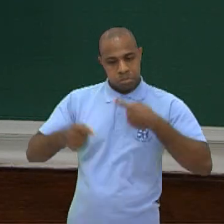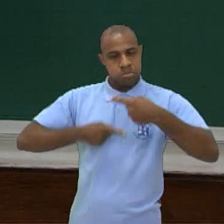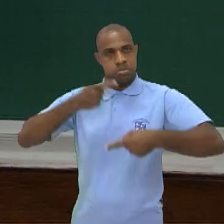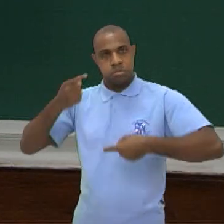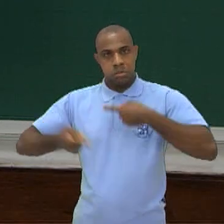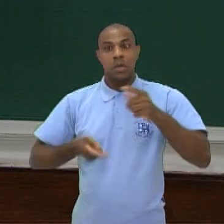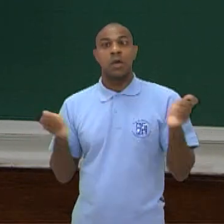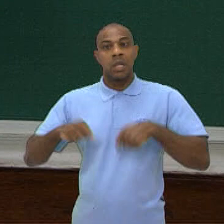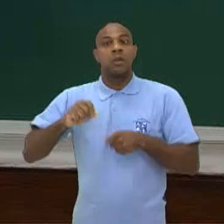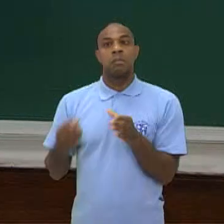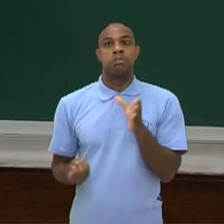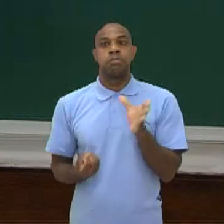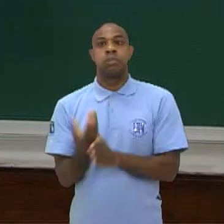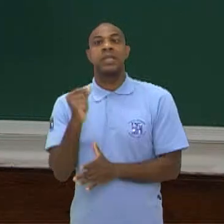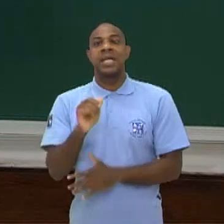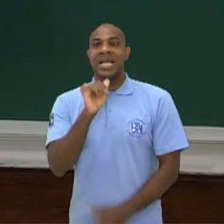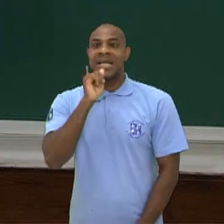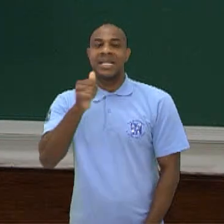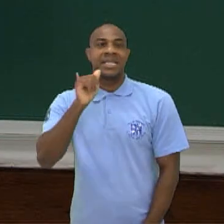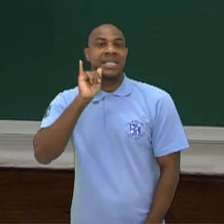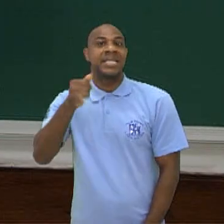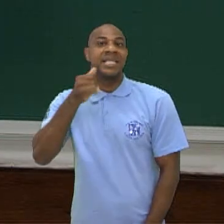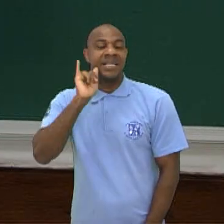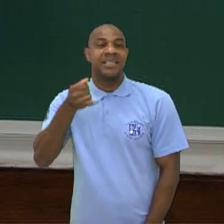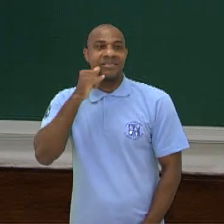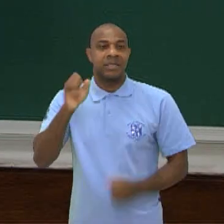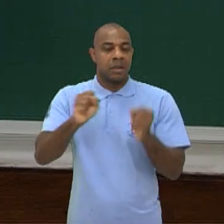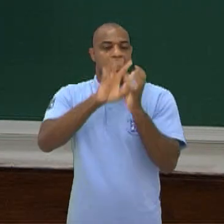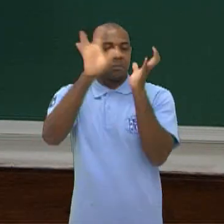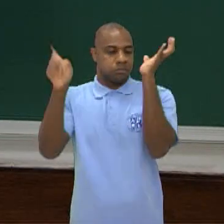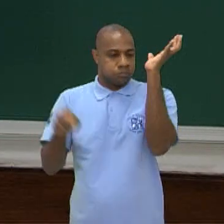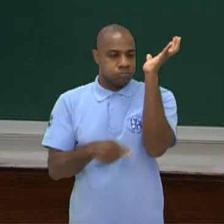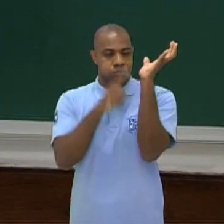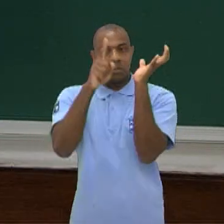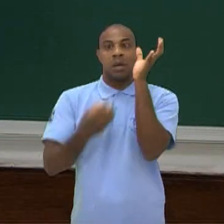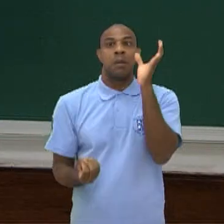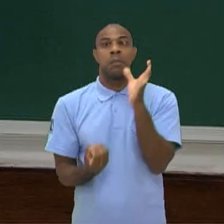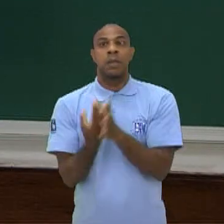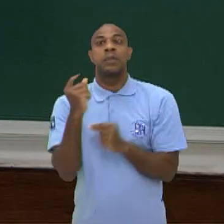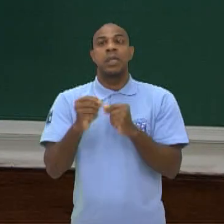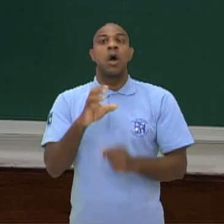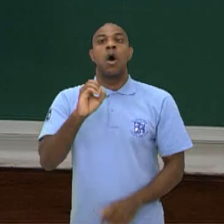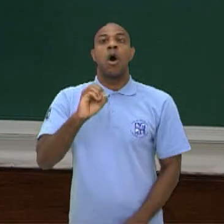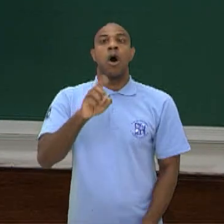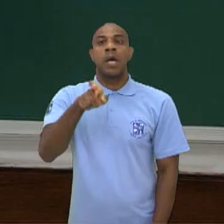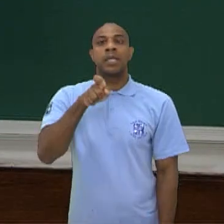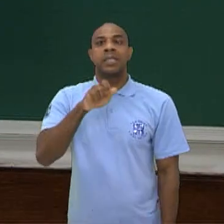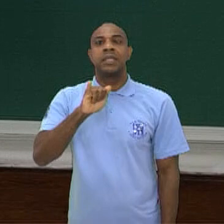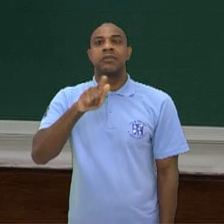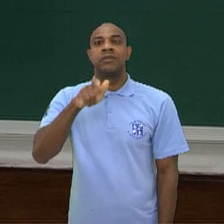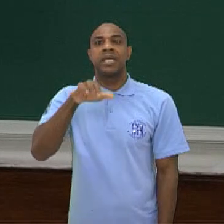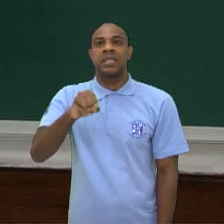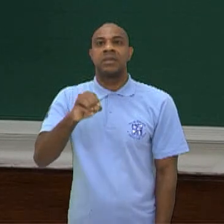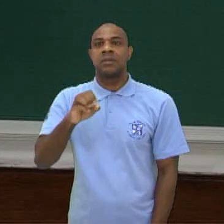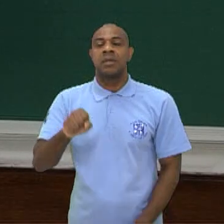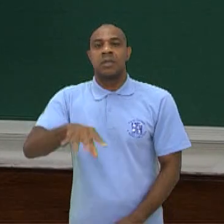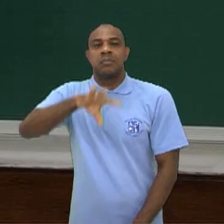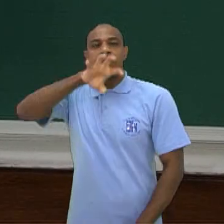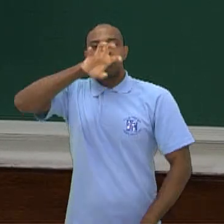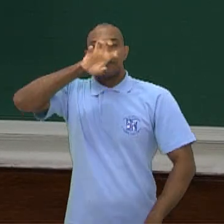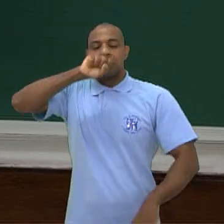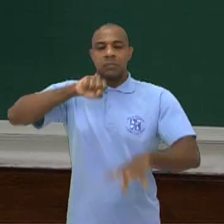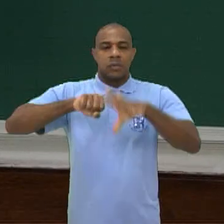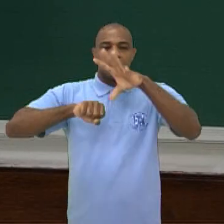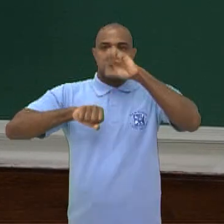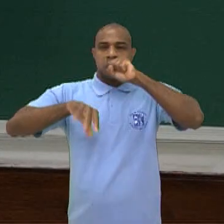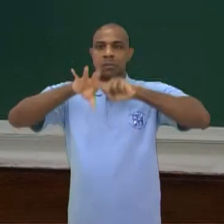produzir energia através da fotossíntese e produz ali o oxigênio para a nossa respiração. Mas ela pega o gás carbônico que está no ar